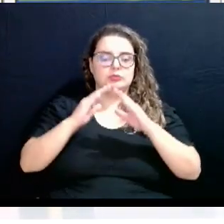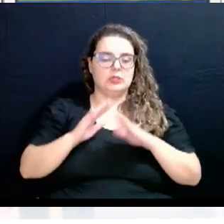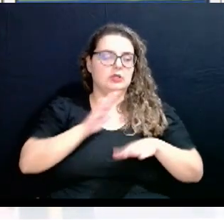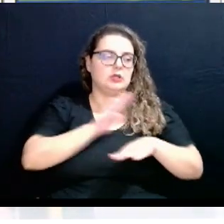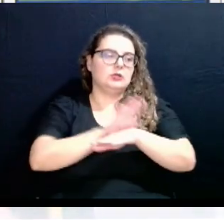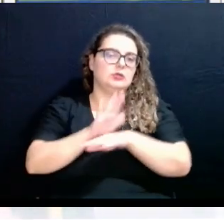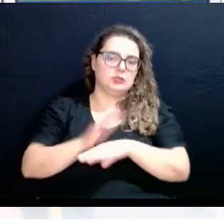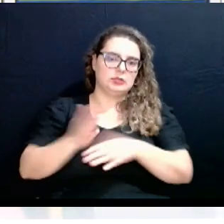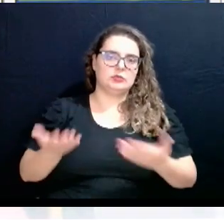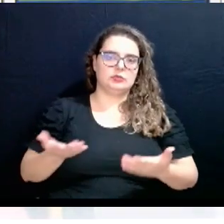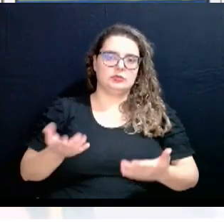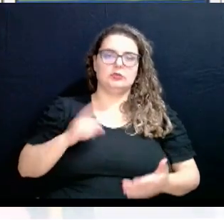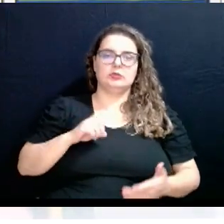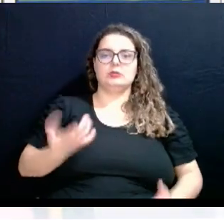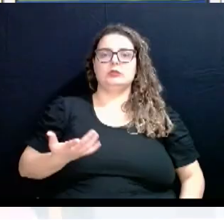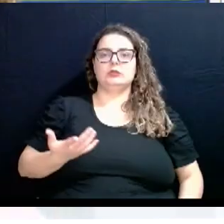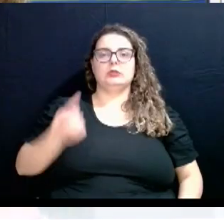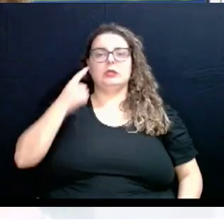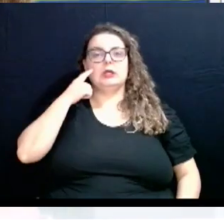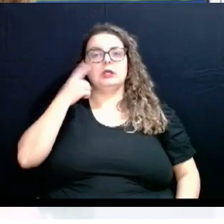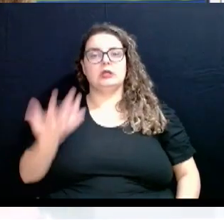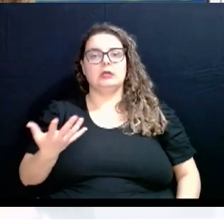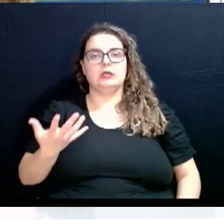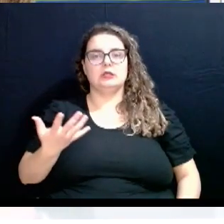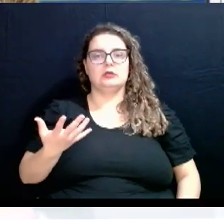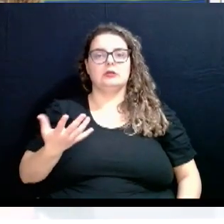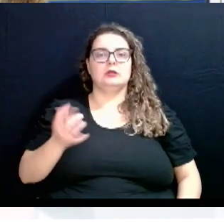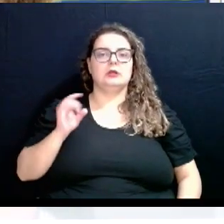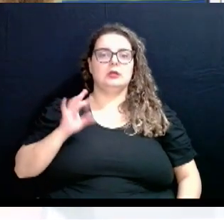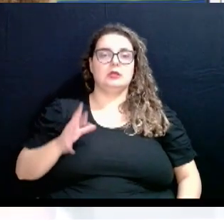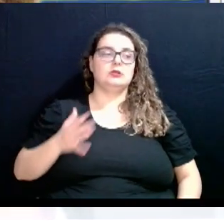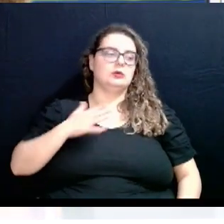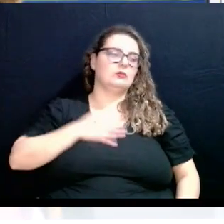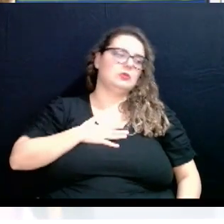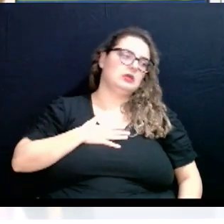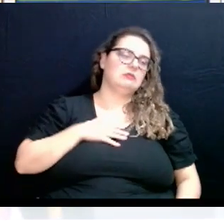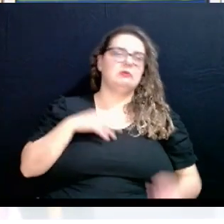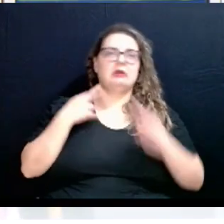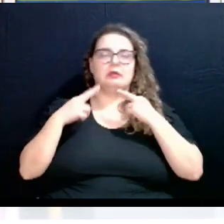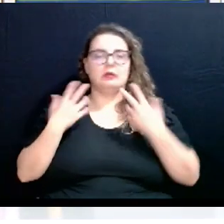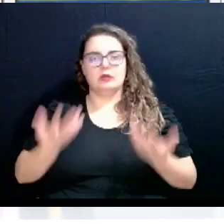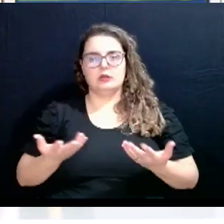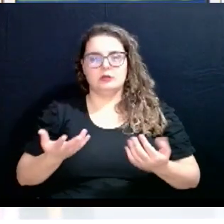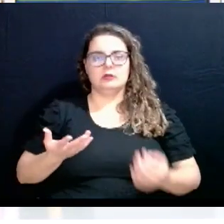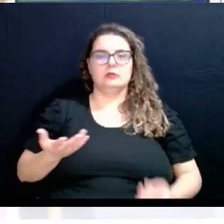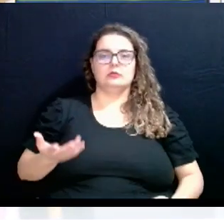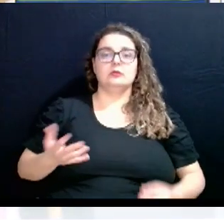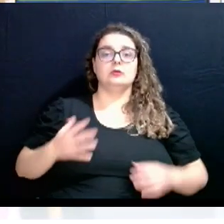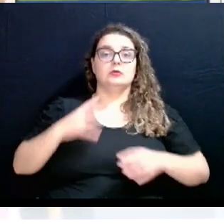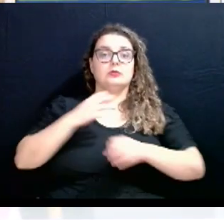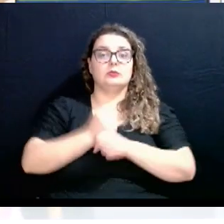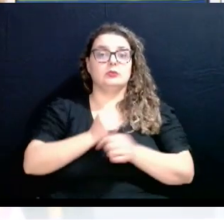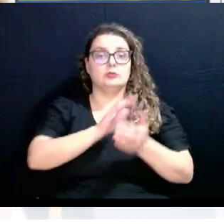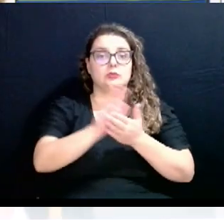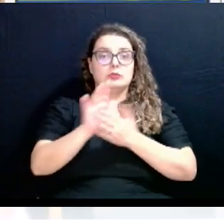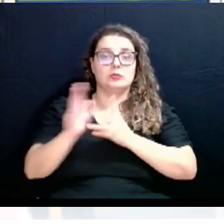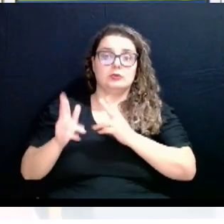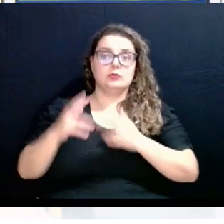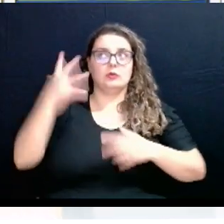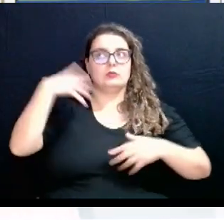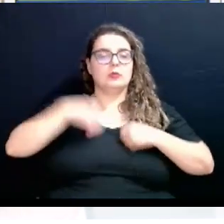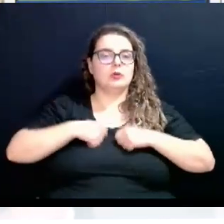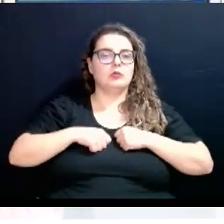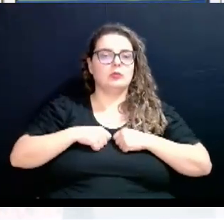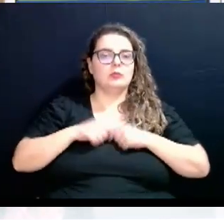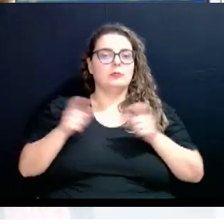casa contribui com a coisa, não fica aquela ideia de que é só comigo que ficam reclamando. Todo mundo gastando ou tomando